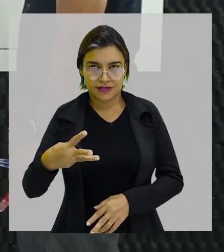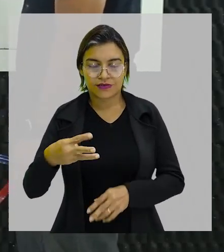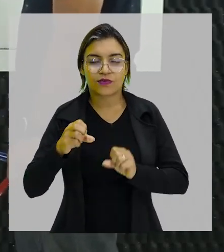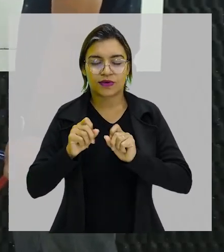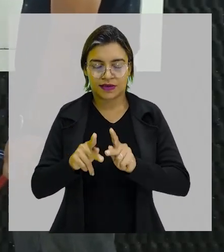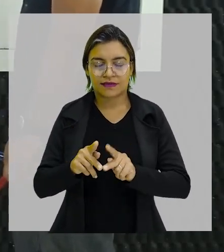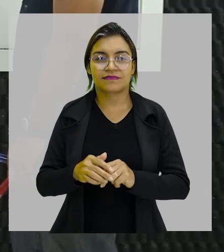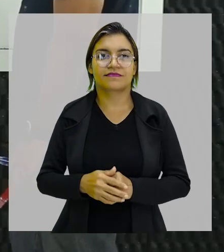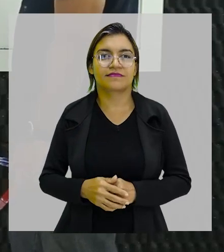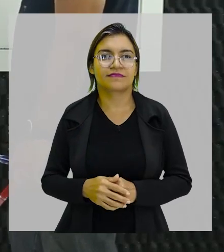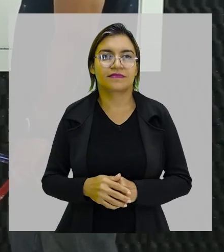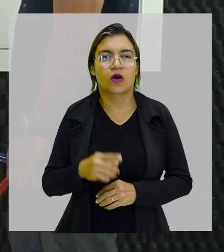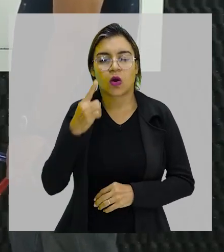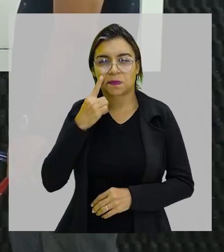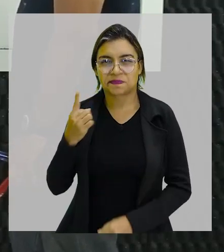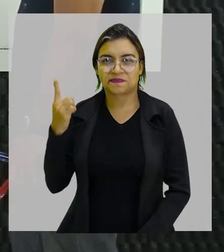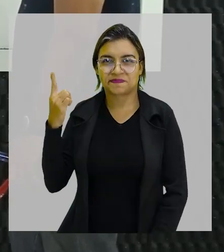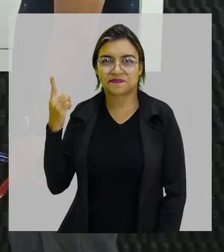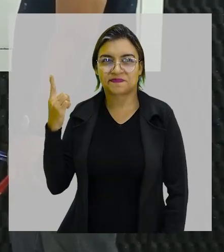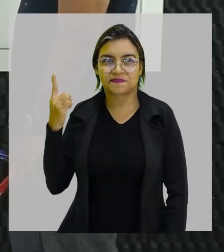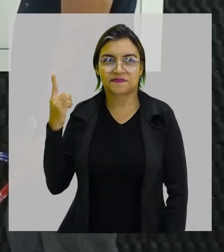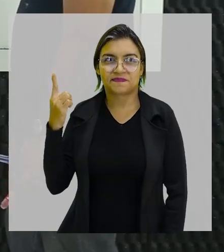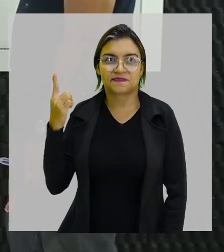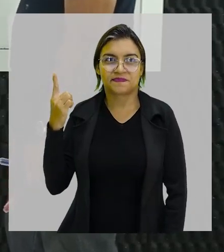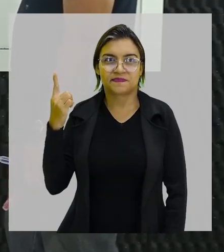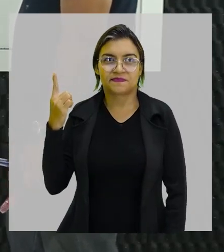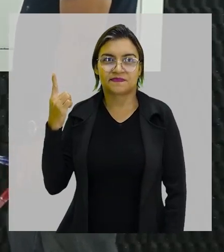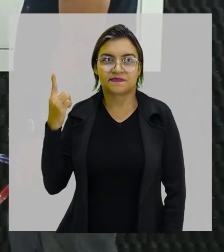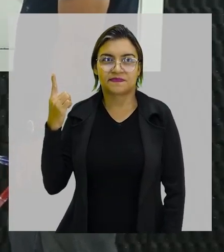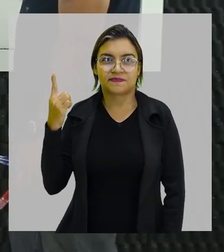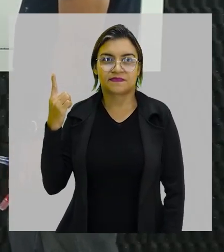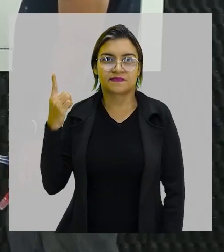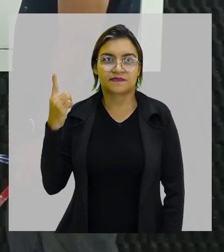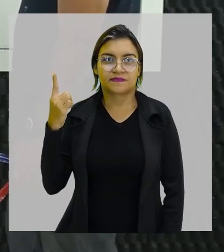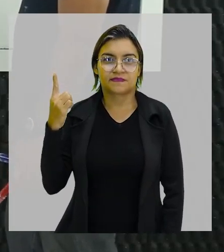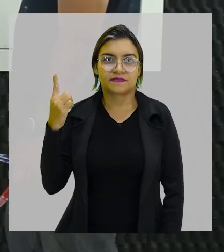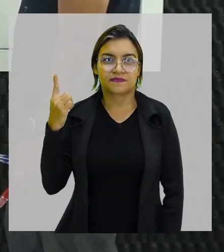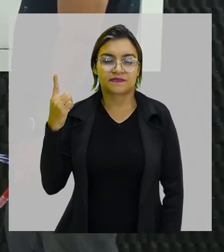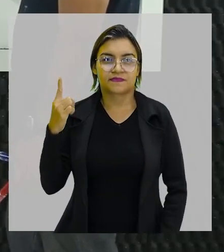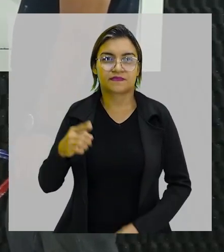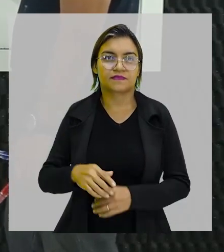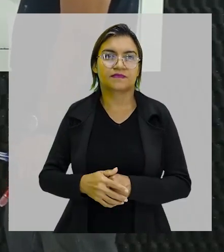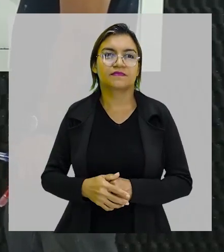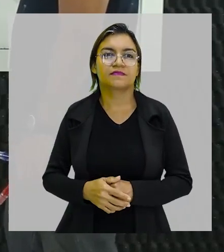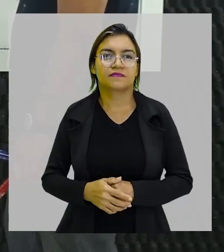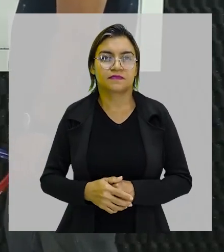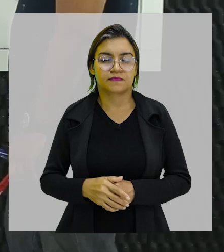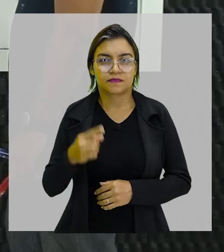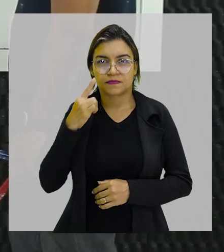Então vai ficar 0. Aqui dá 8 somando, né? 5 mais 2, 7.